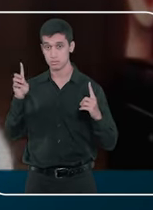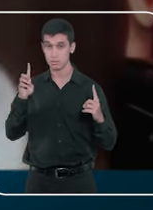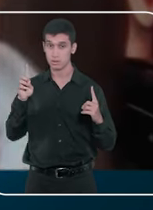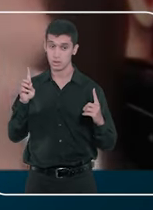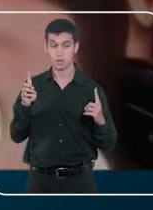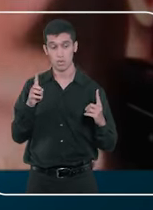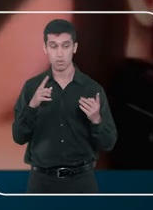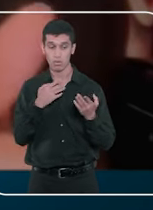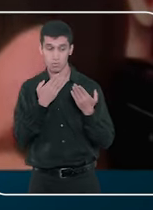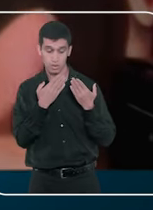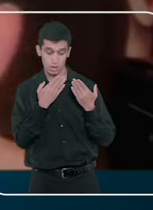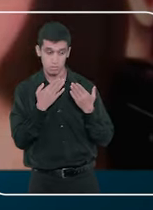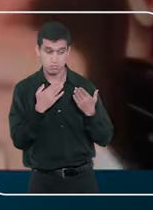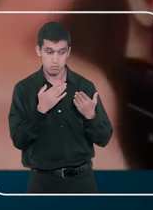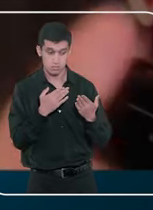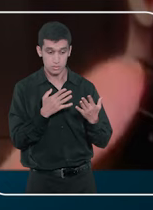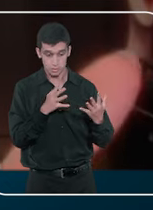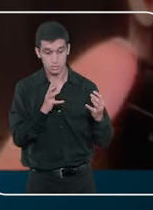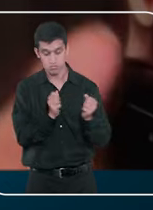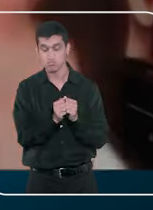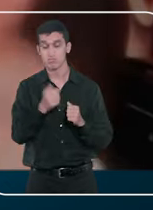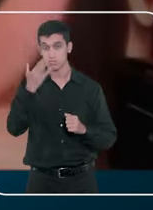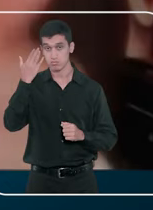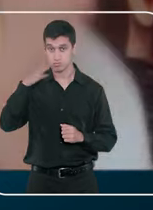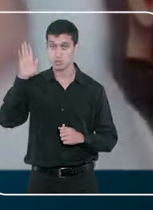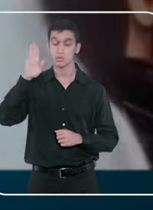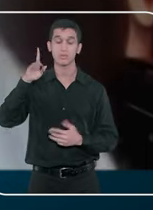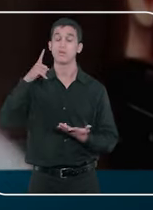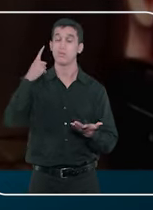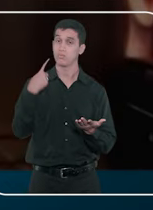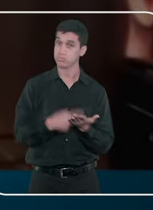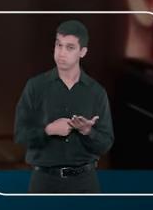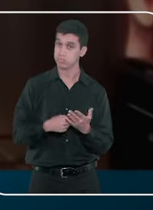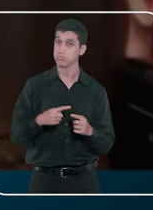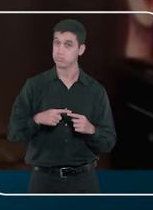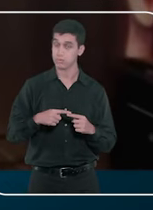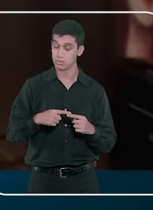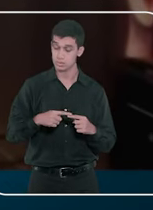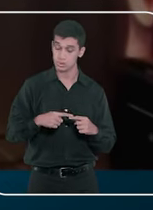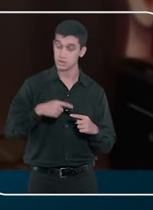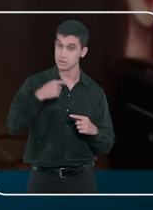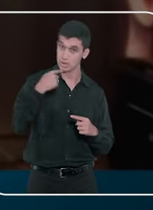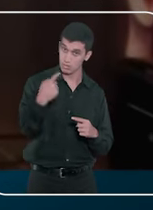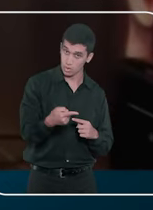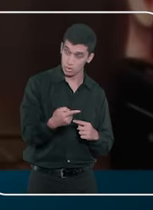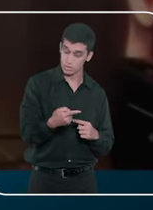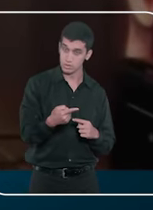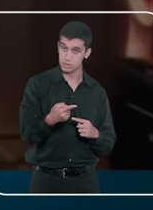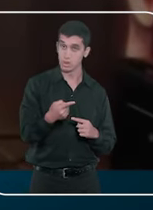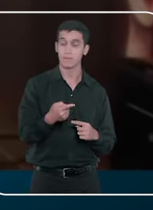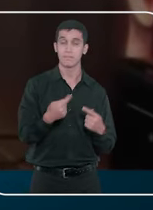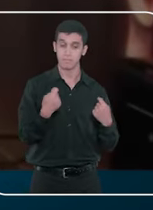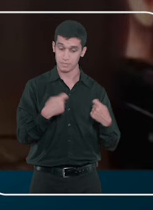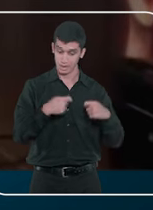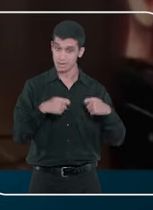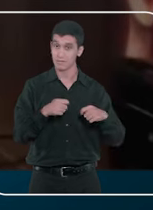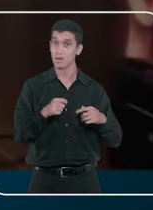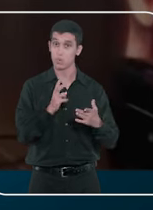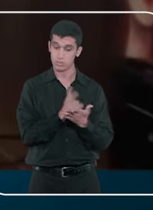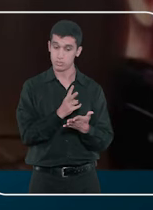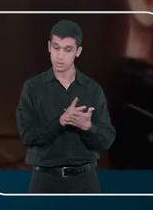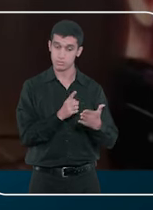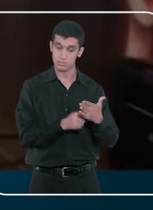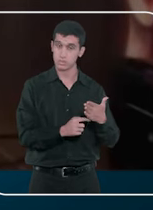chegam até a realização do acordo e um momento posterior e necessário para a colaboração, que